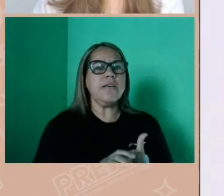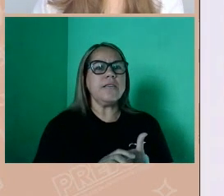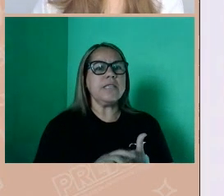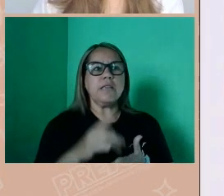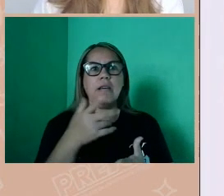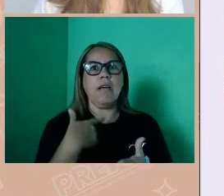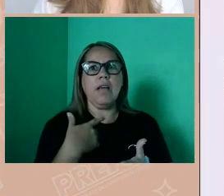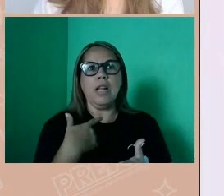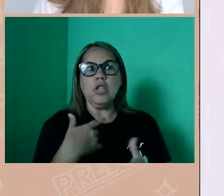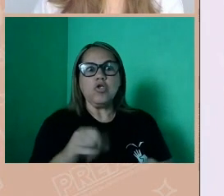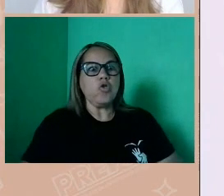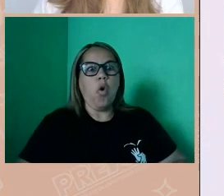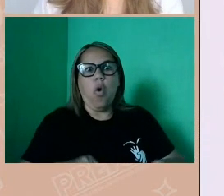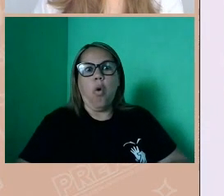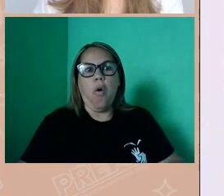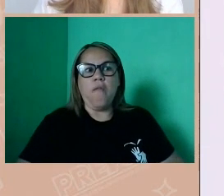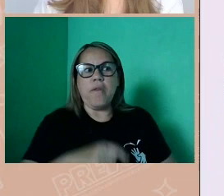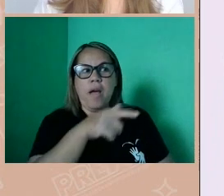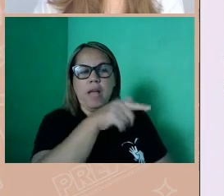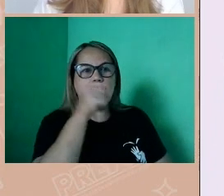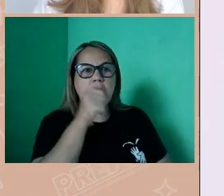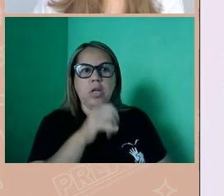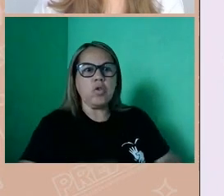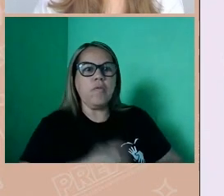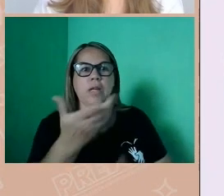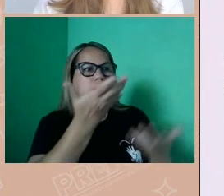machucadas né gente que elas sejam aí feridas